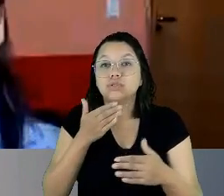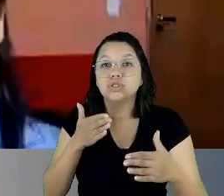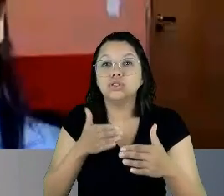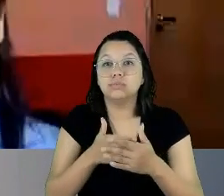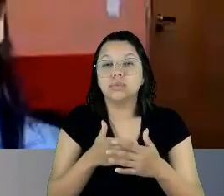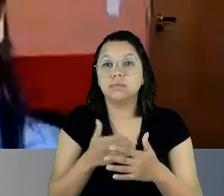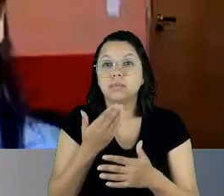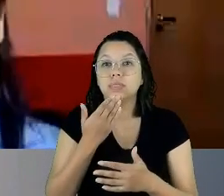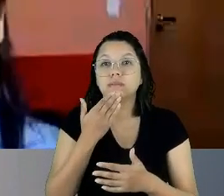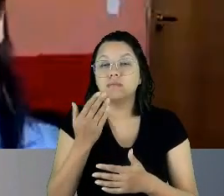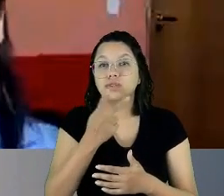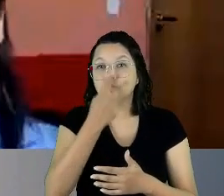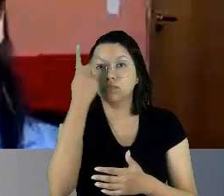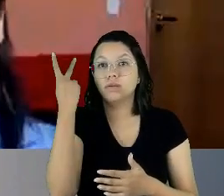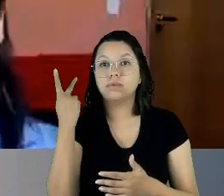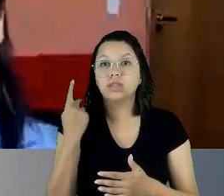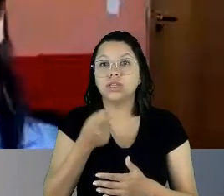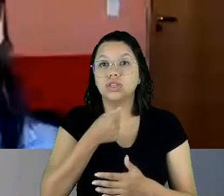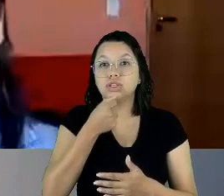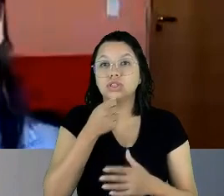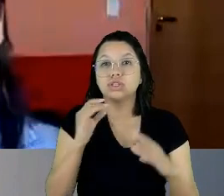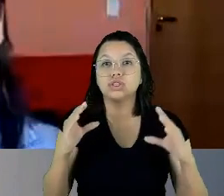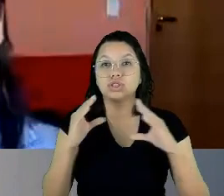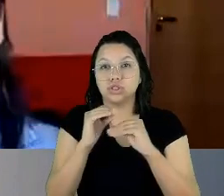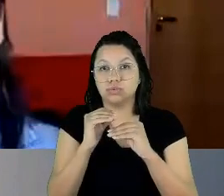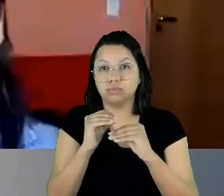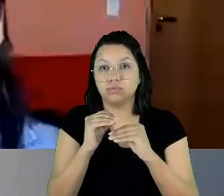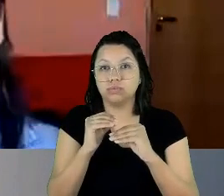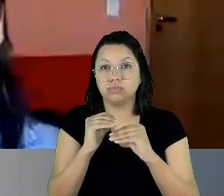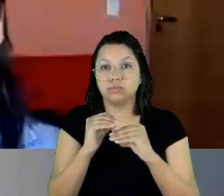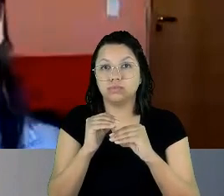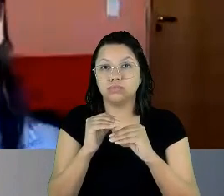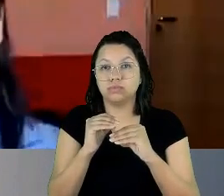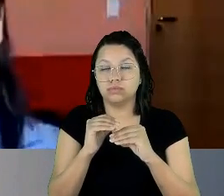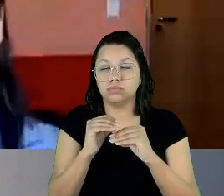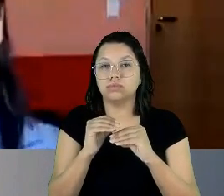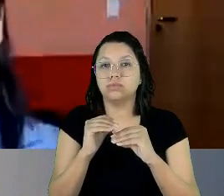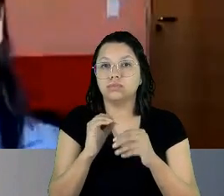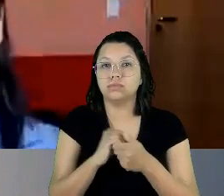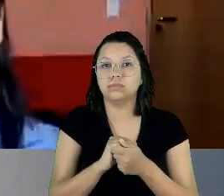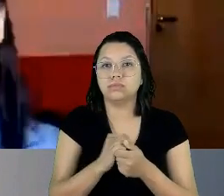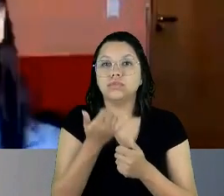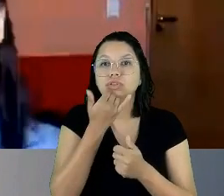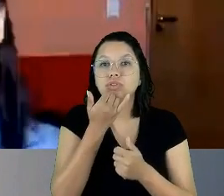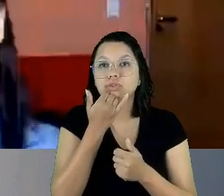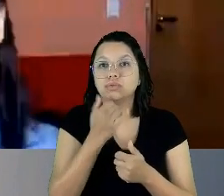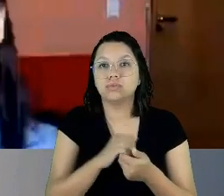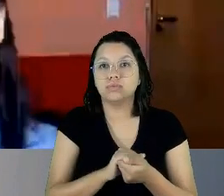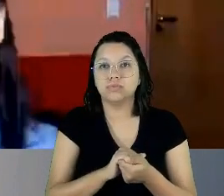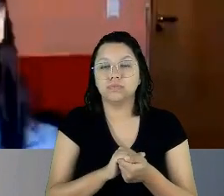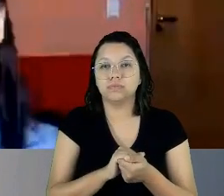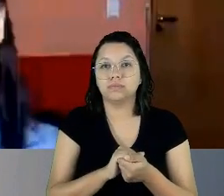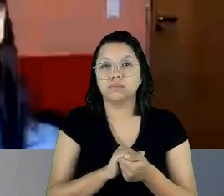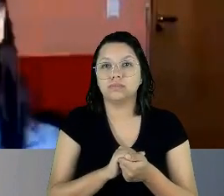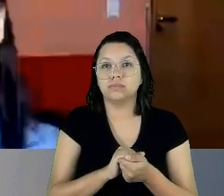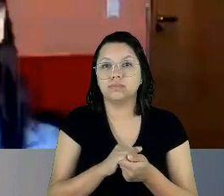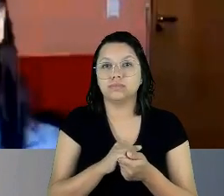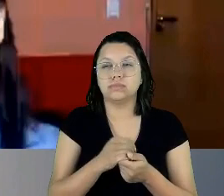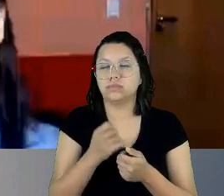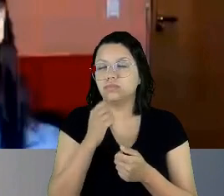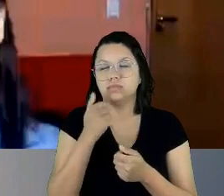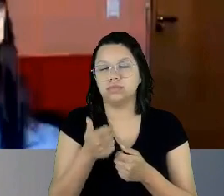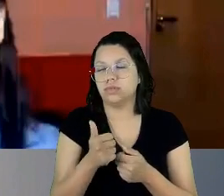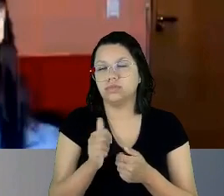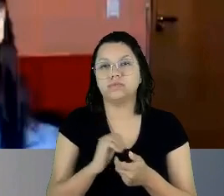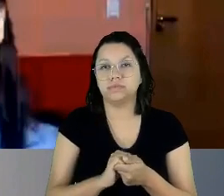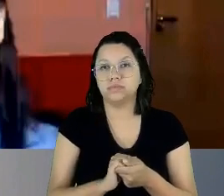para alguém desligar o microfone, eu acho que a gente está com ruído. Ah, sem problema. Desculpa. Imagina. Pedir